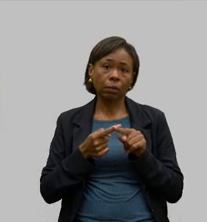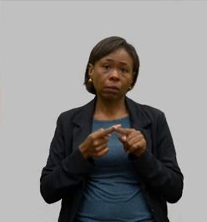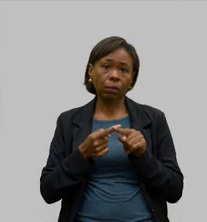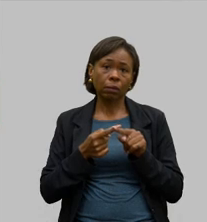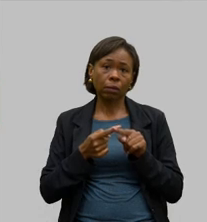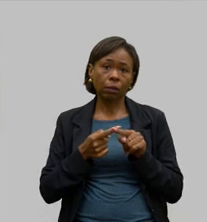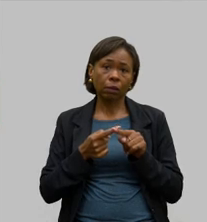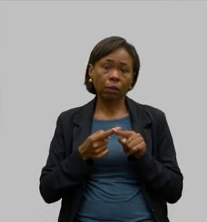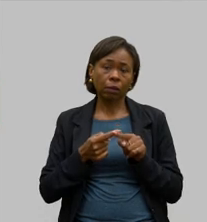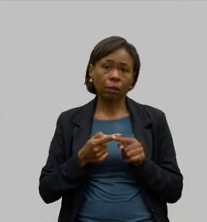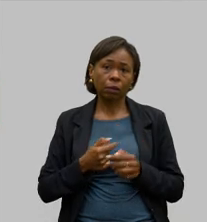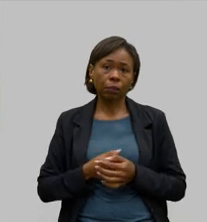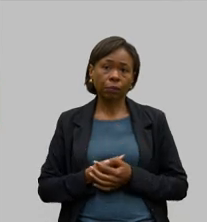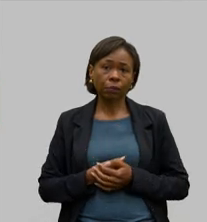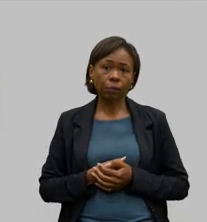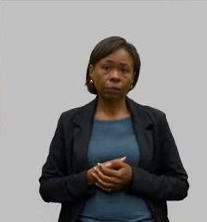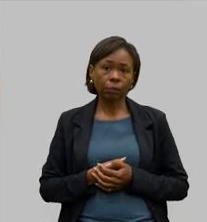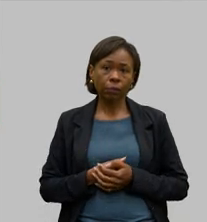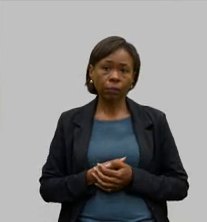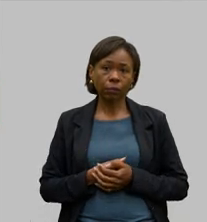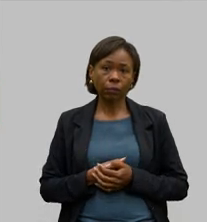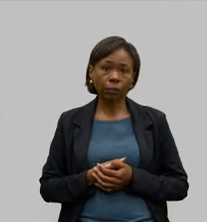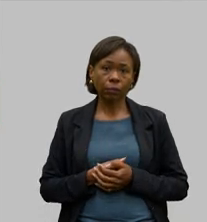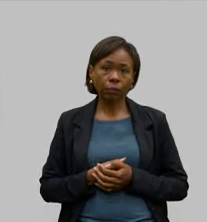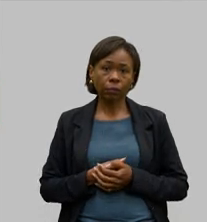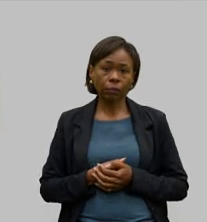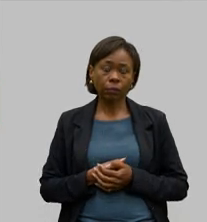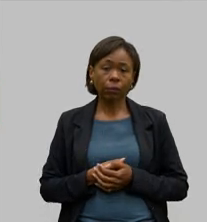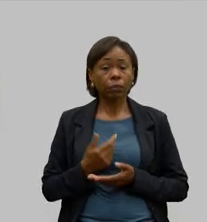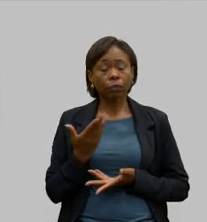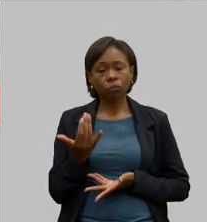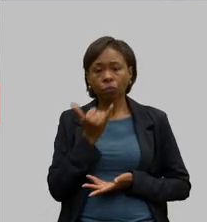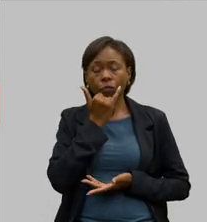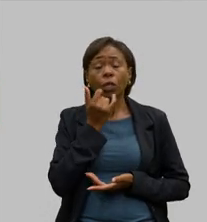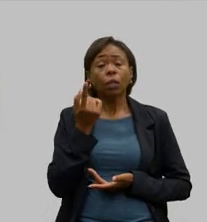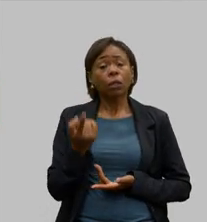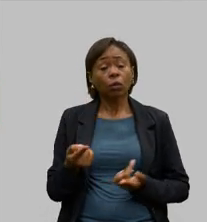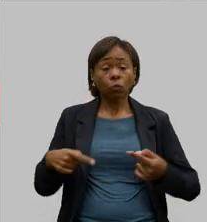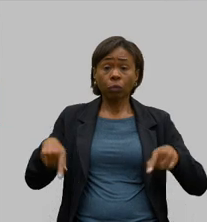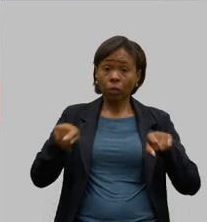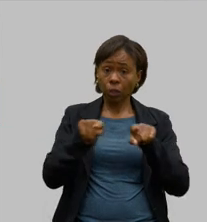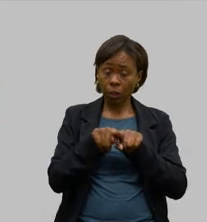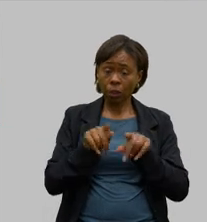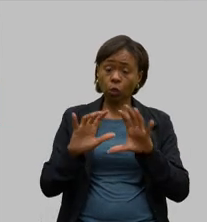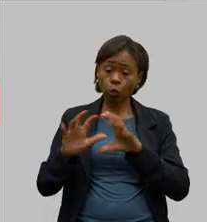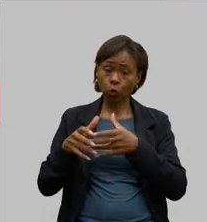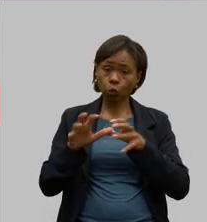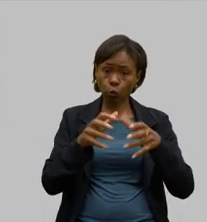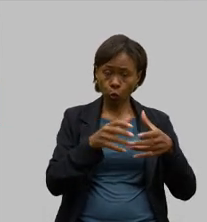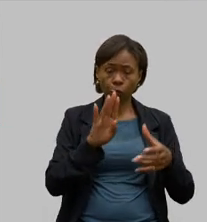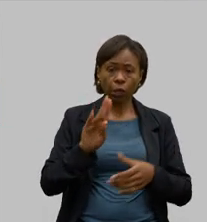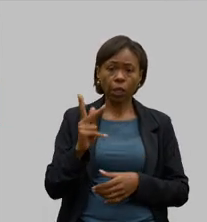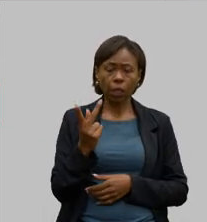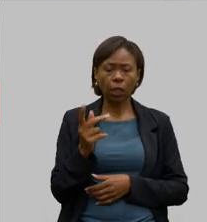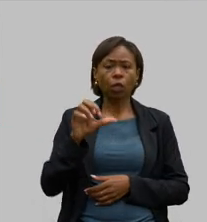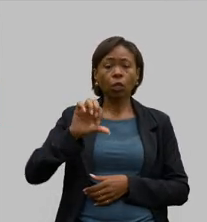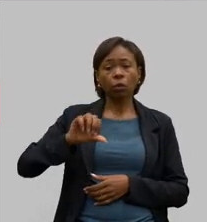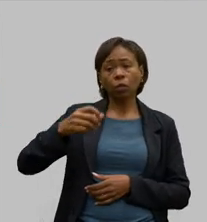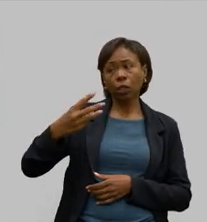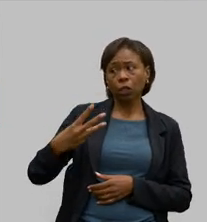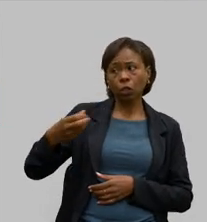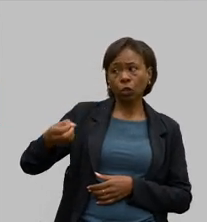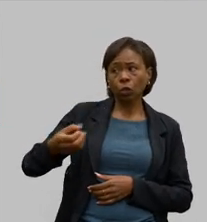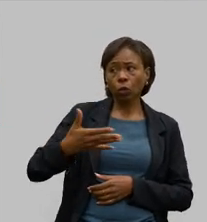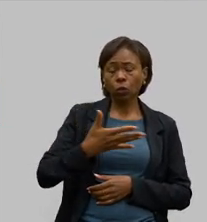também com os grupos de Belo Horizonte e quero chamar atenção que 93 novos voos foram implementados